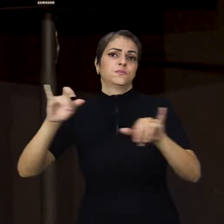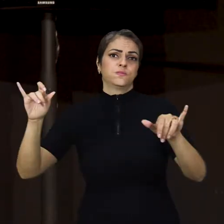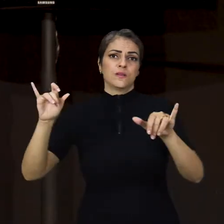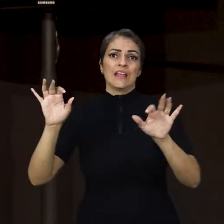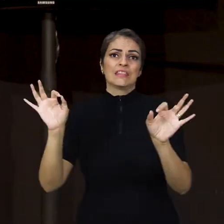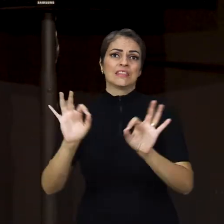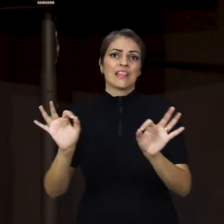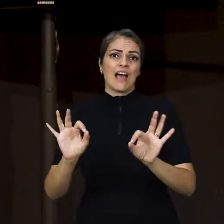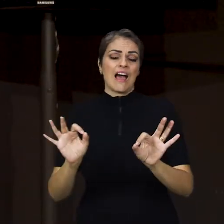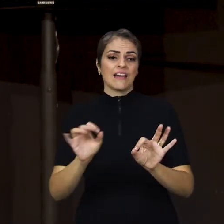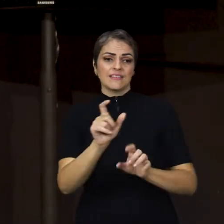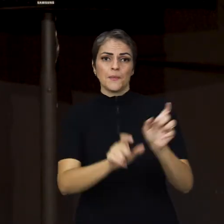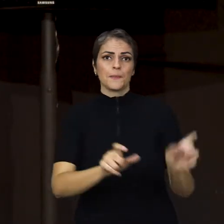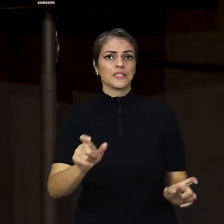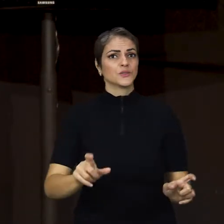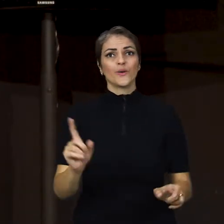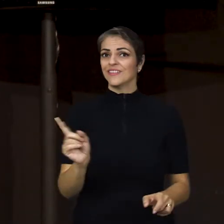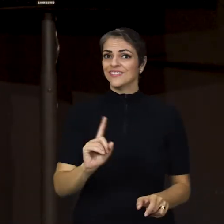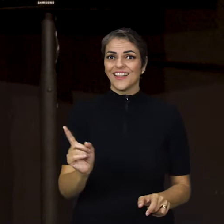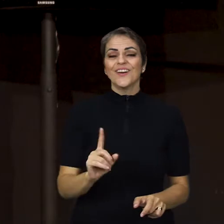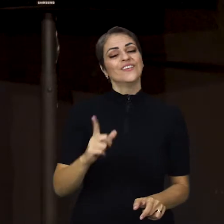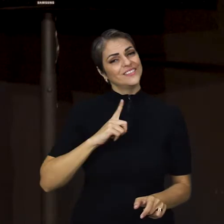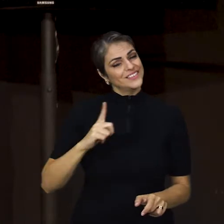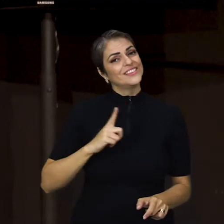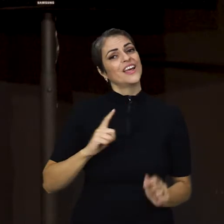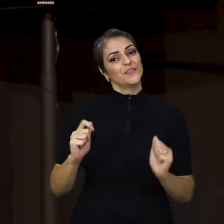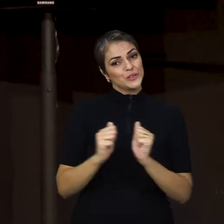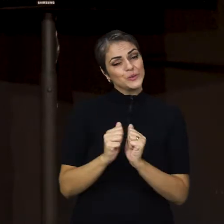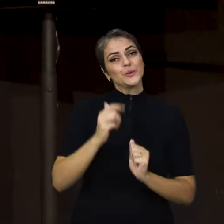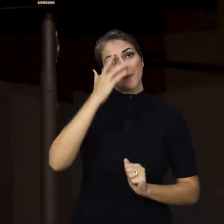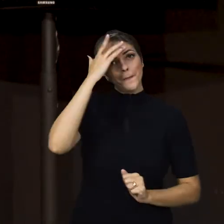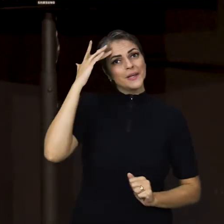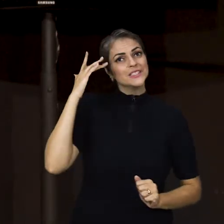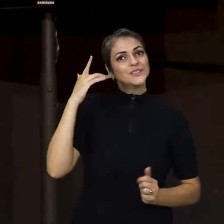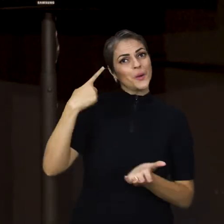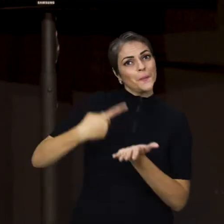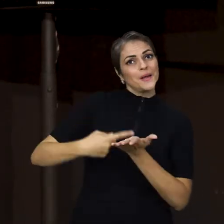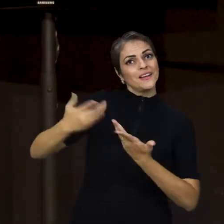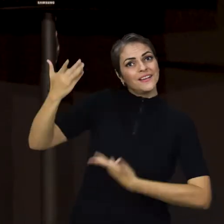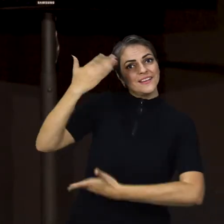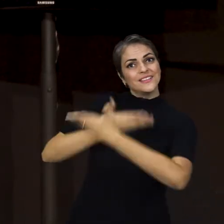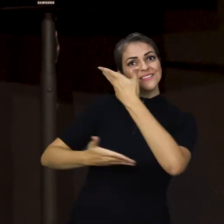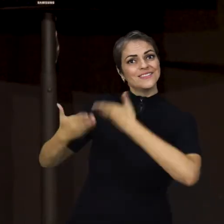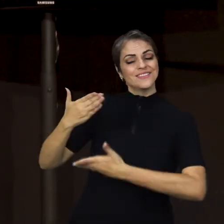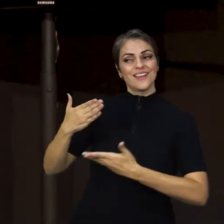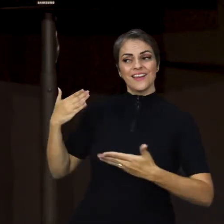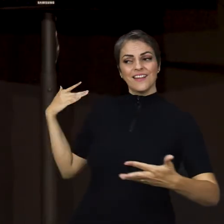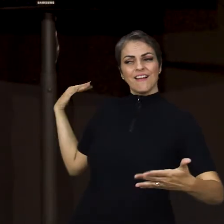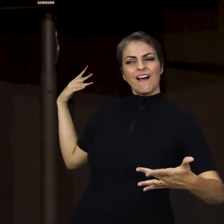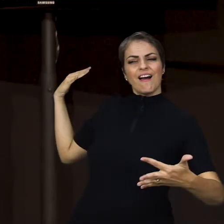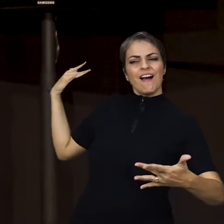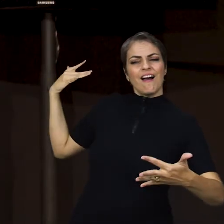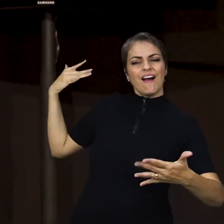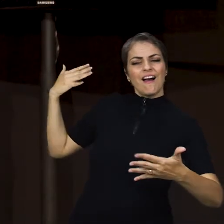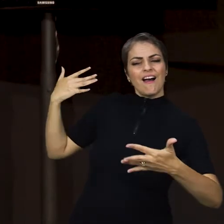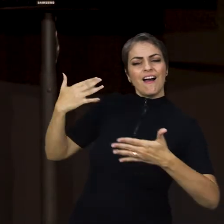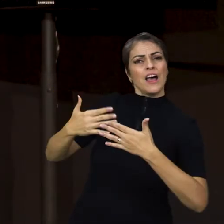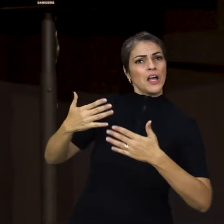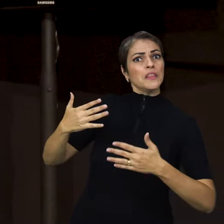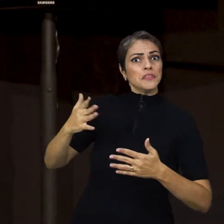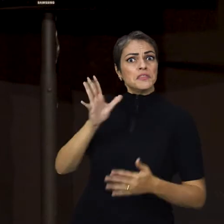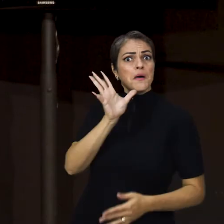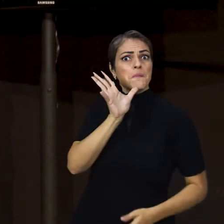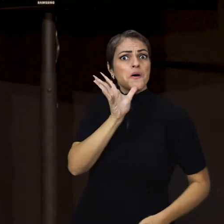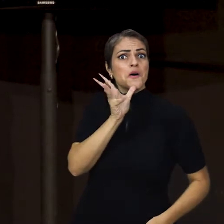sendo escrito progressivamente, composto ao longo da história. E nós vamos ver que é uma longa história por meio